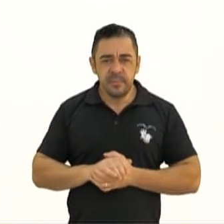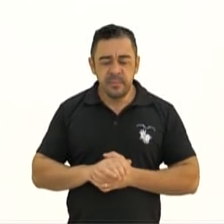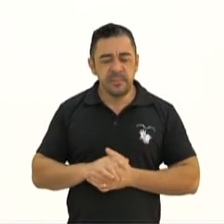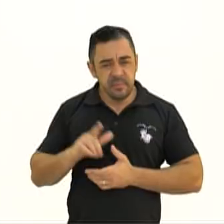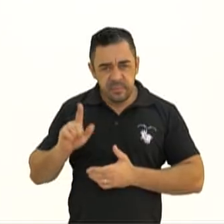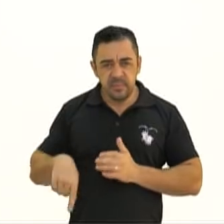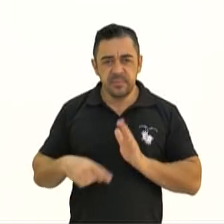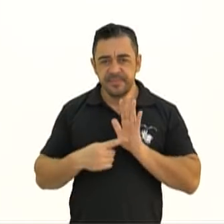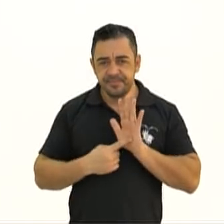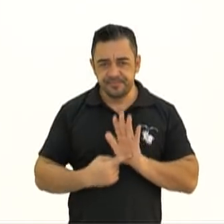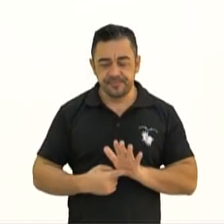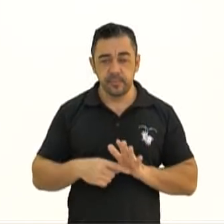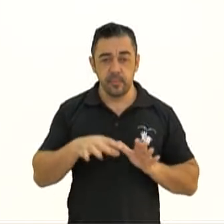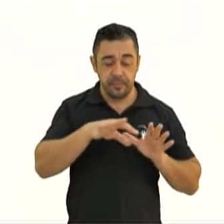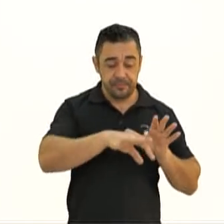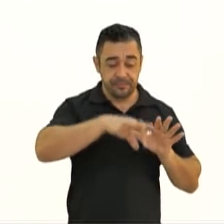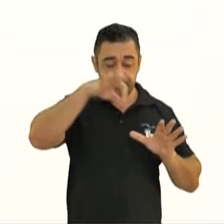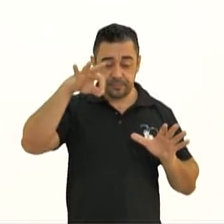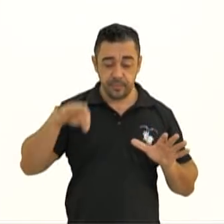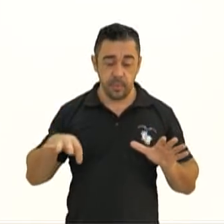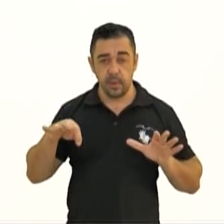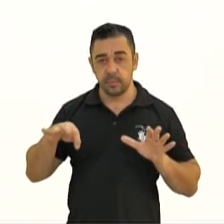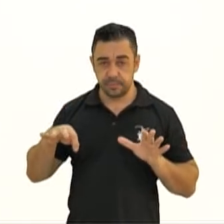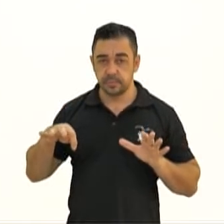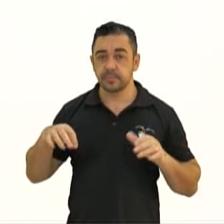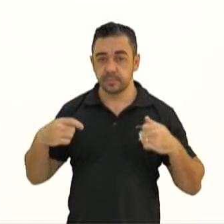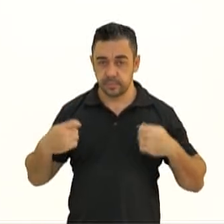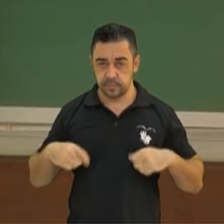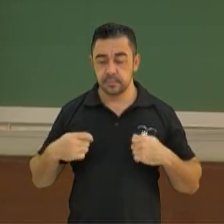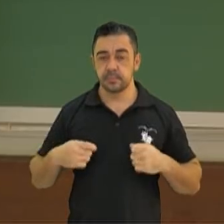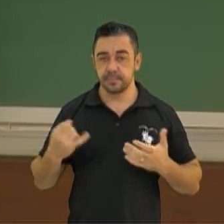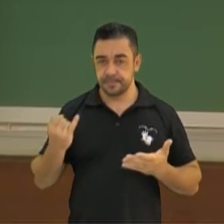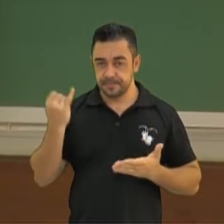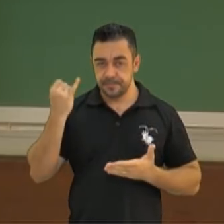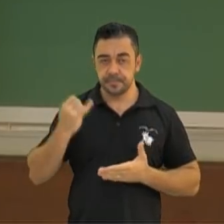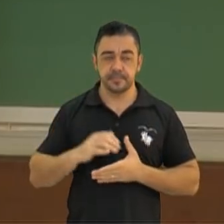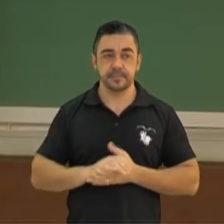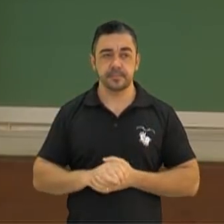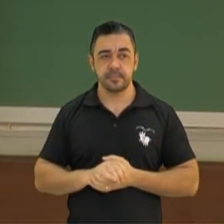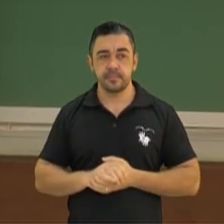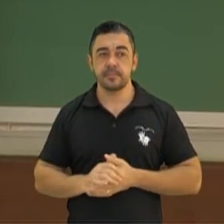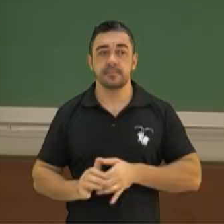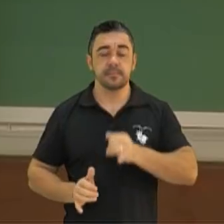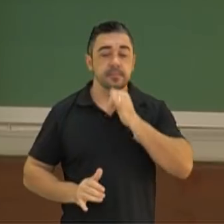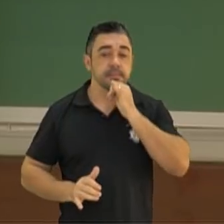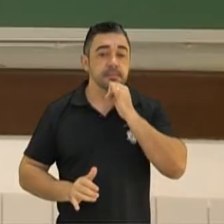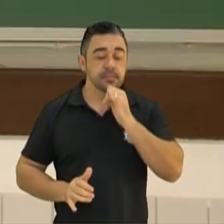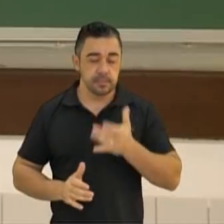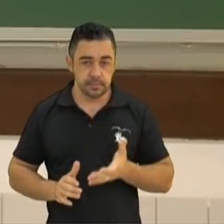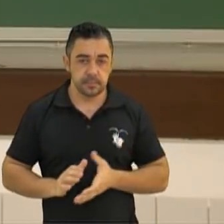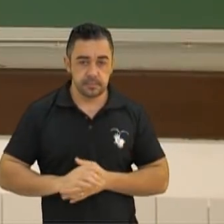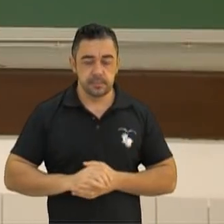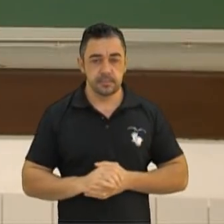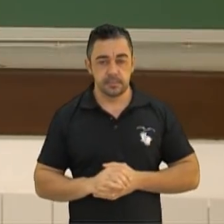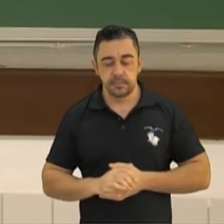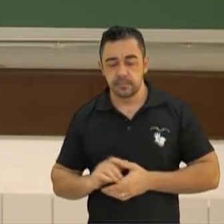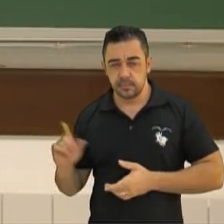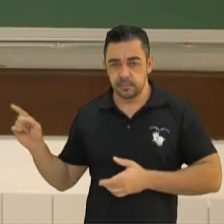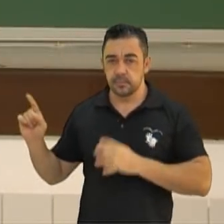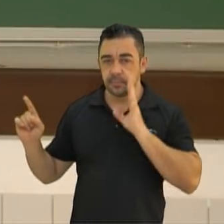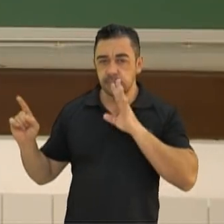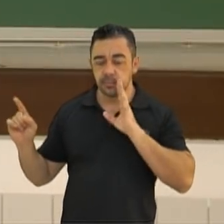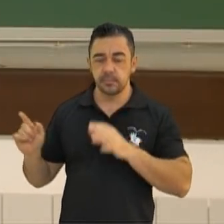para representar uma amostra significativa, ok? Exemplo, então. Olha que bacana esse